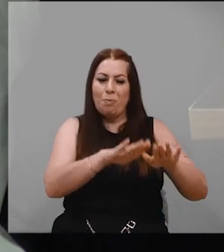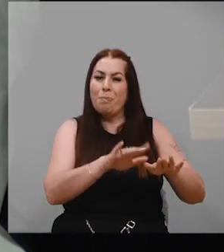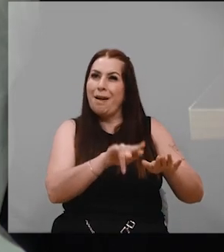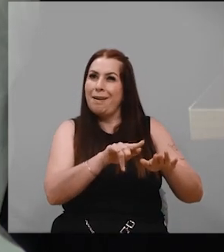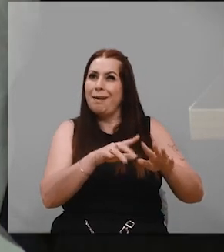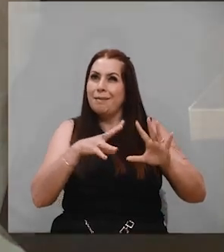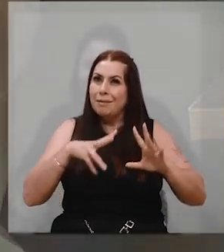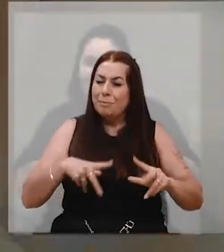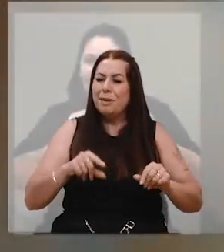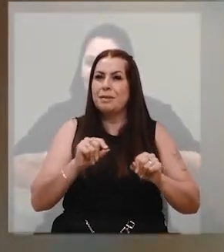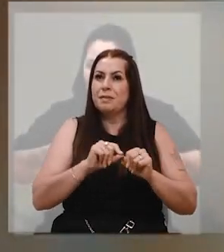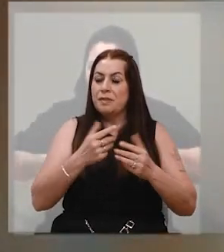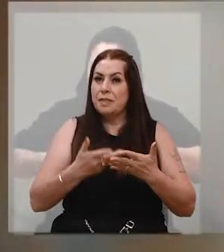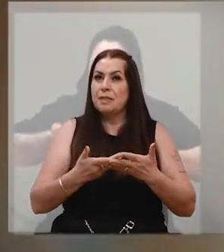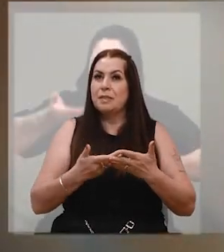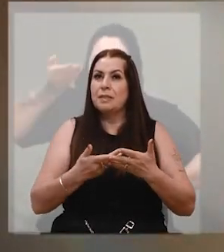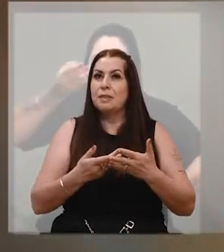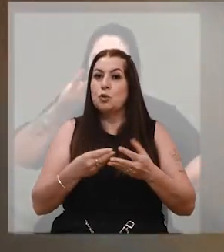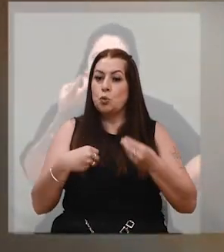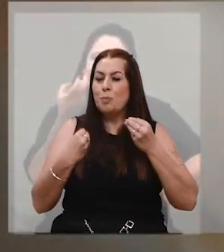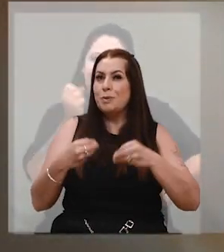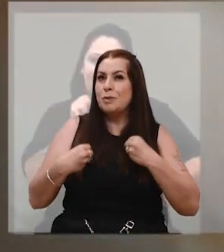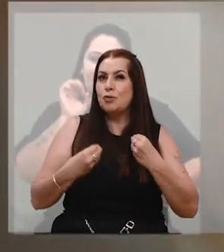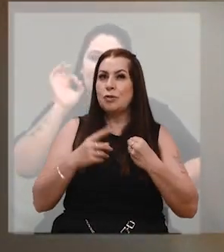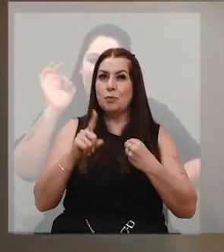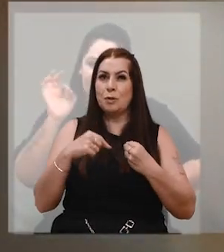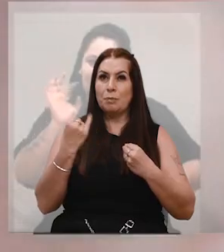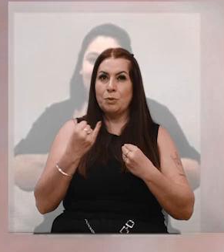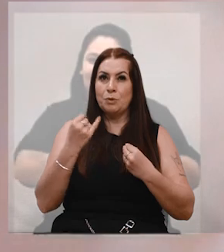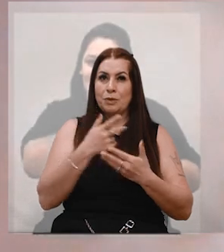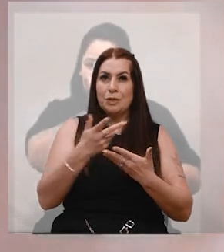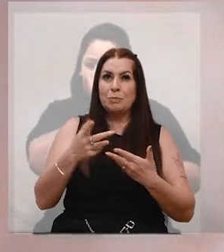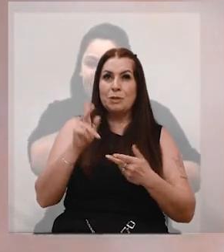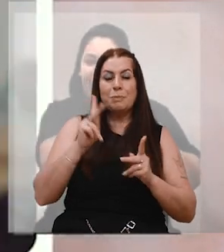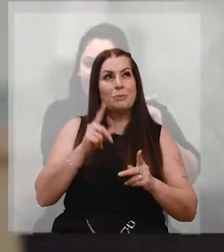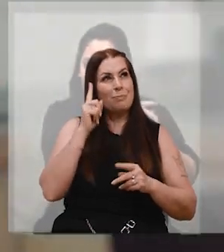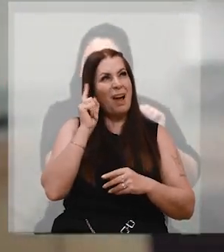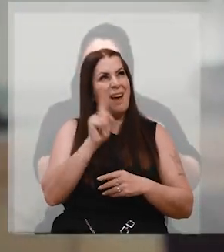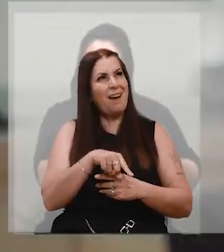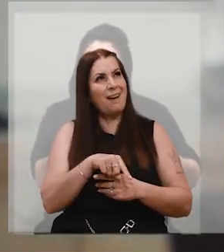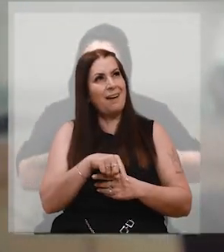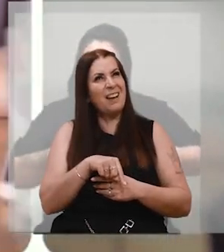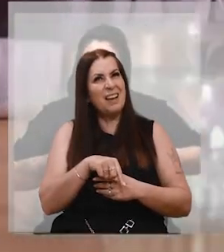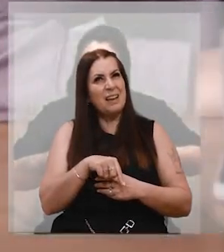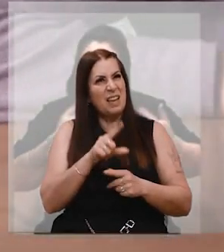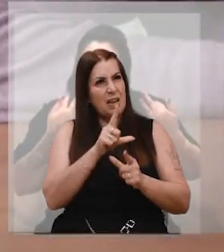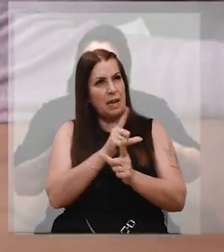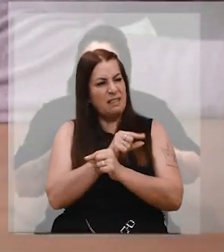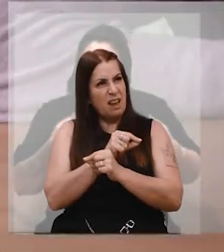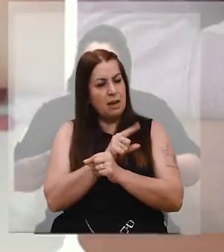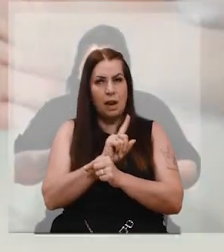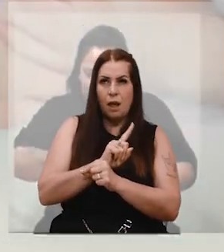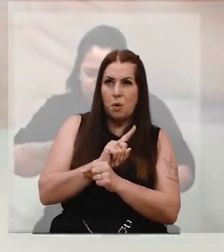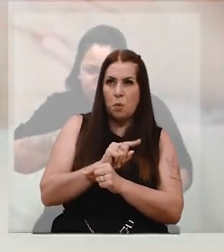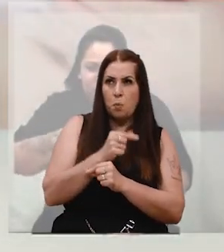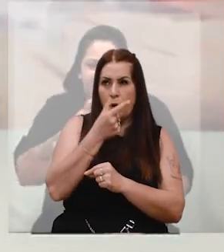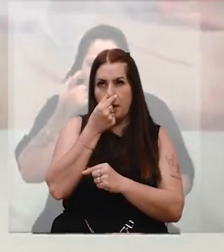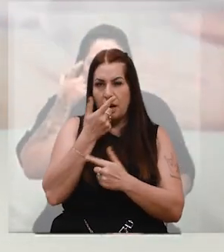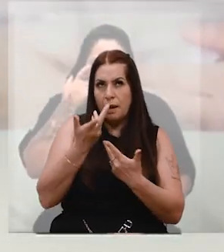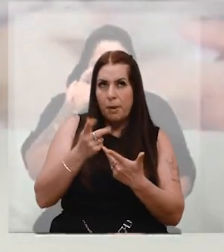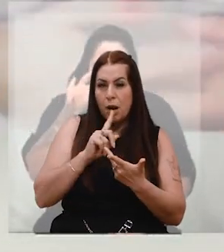que tem que ser feita, dos sintomas, que é uma coisa muito importante, porque às vezes as pessoas ficam assim, é dengue, não é dengue, é gripe,